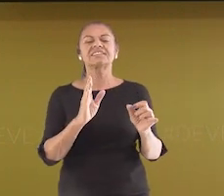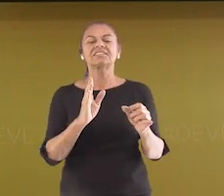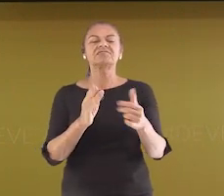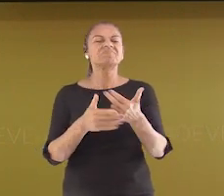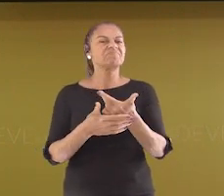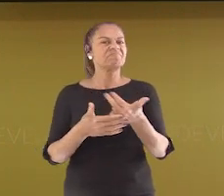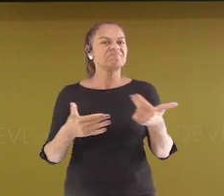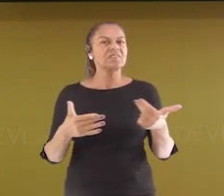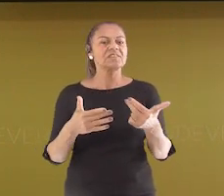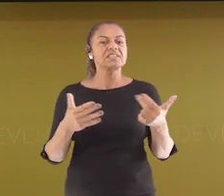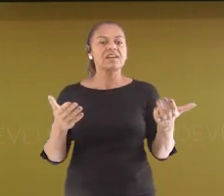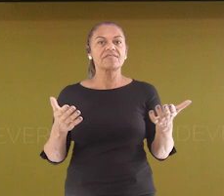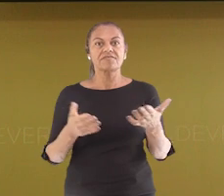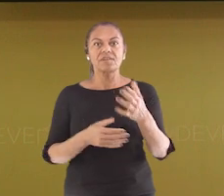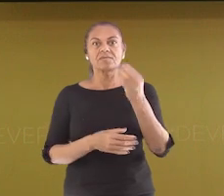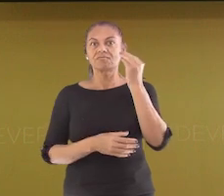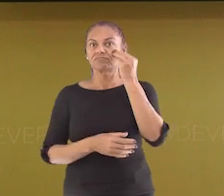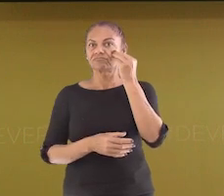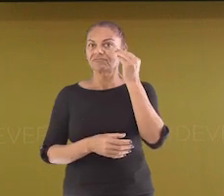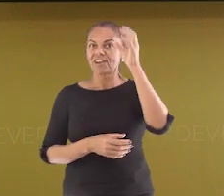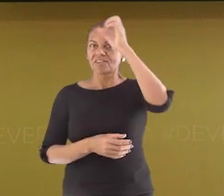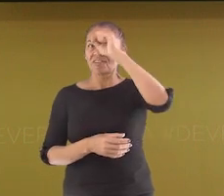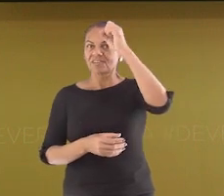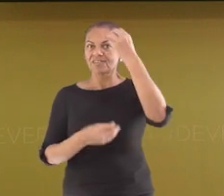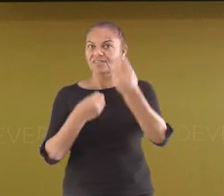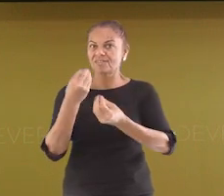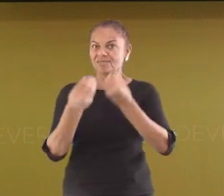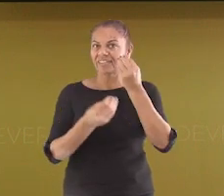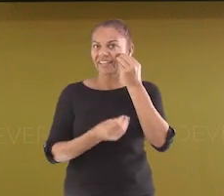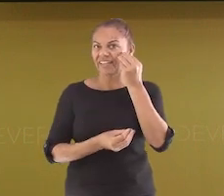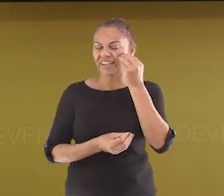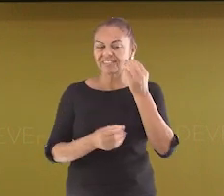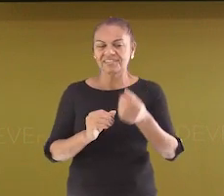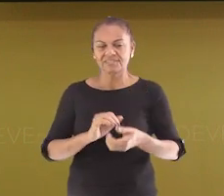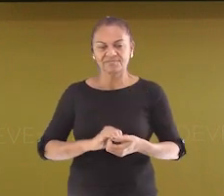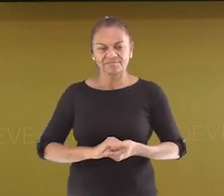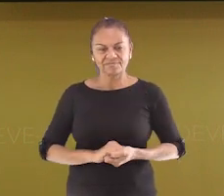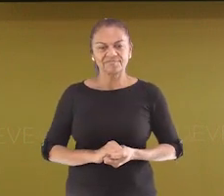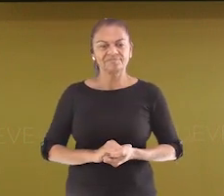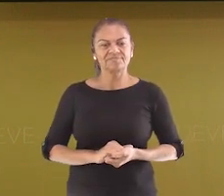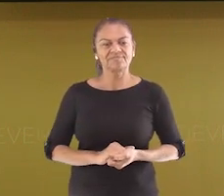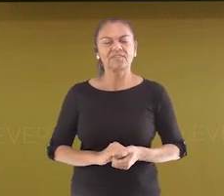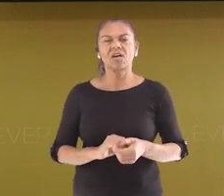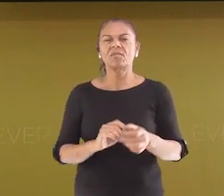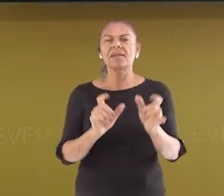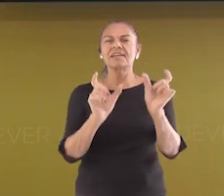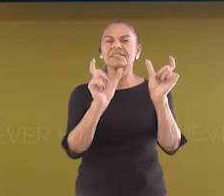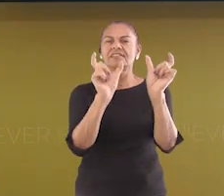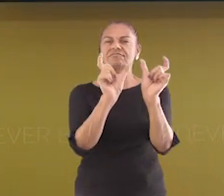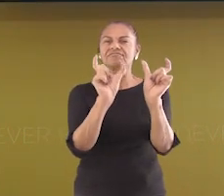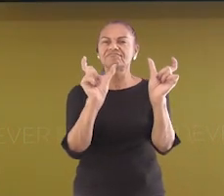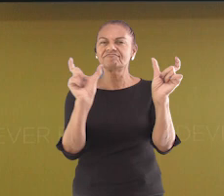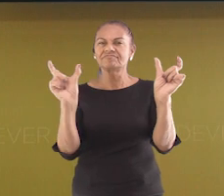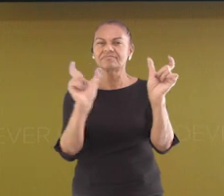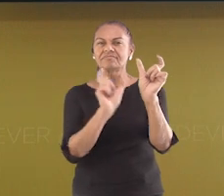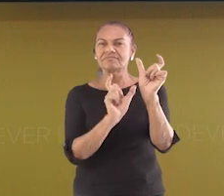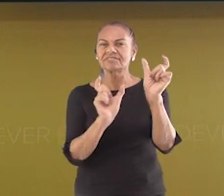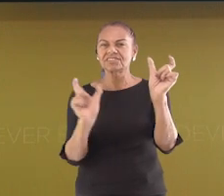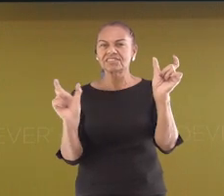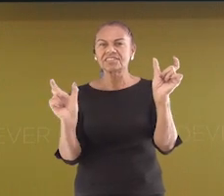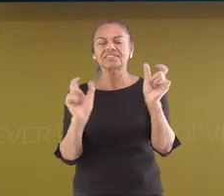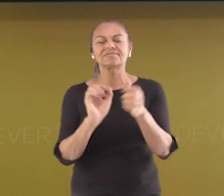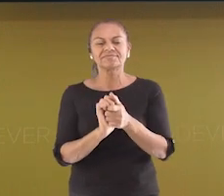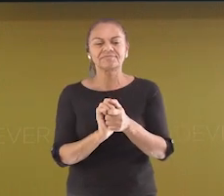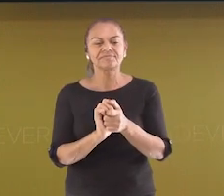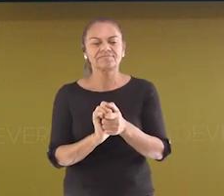delete. E agora que aprendemos mais sobre jargões, vícios de linguagens e estrangeirismos, vamos praticar nossos